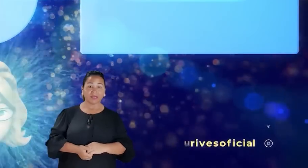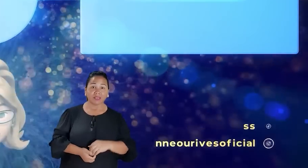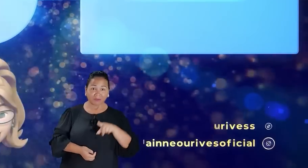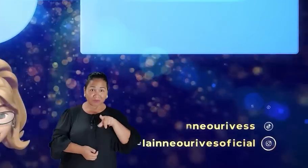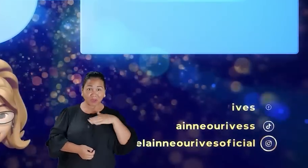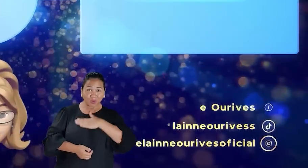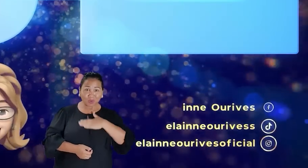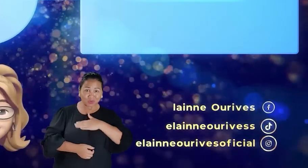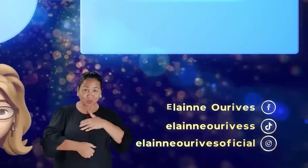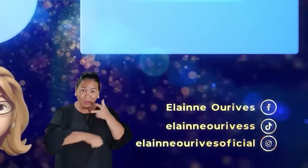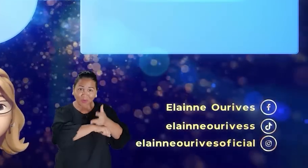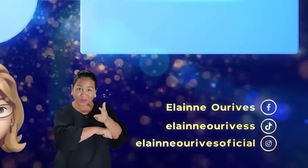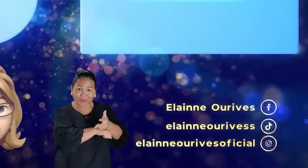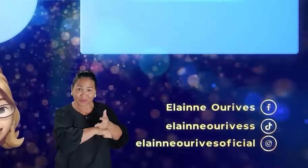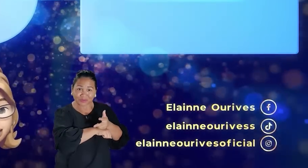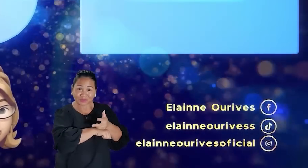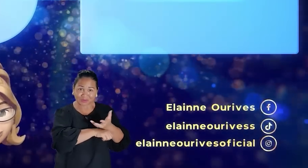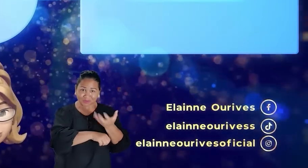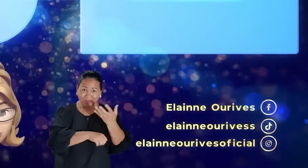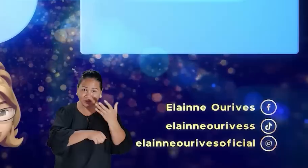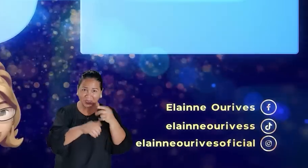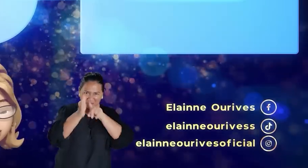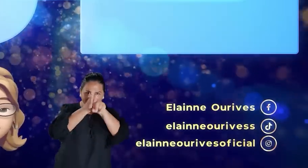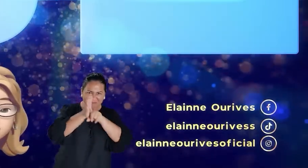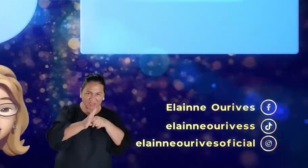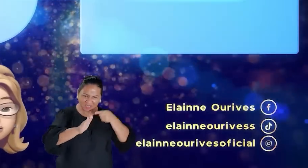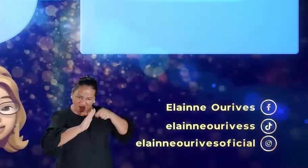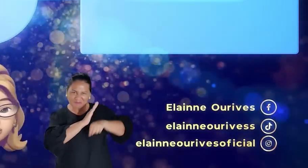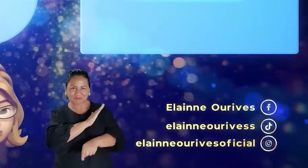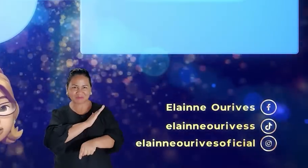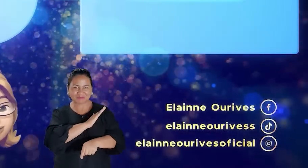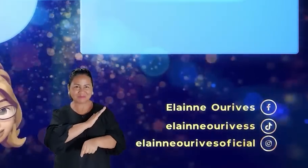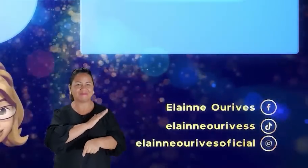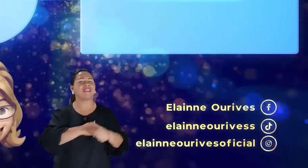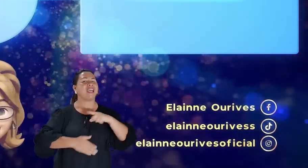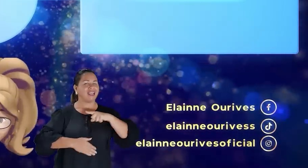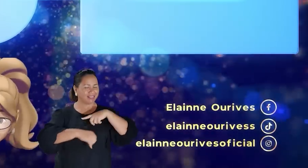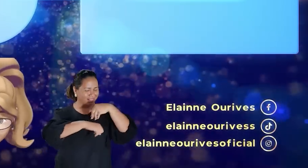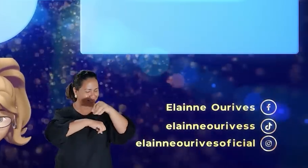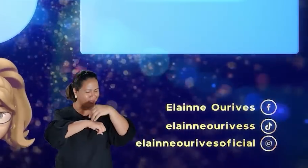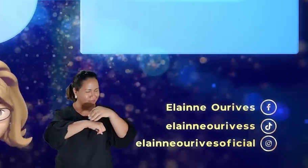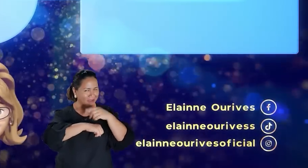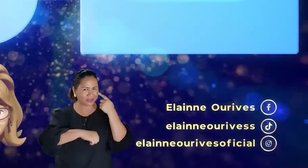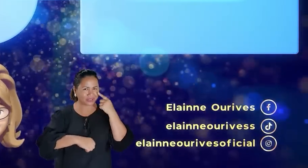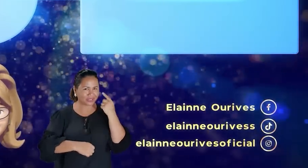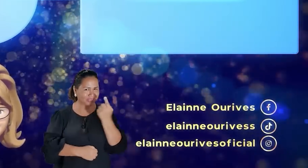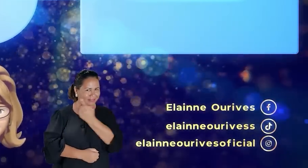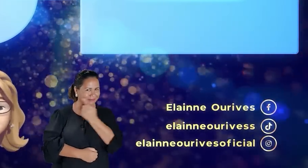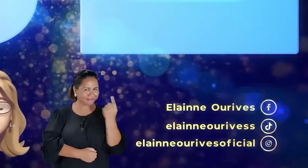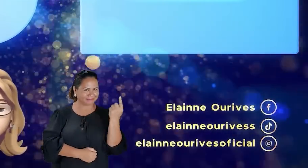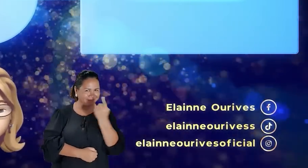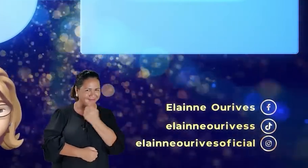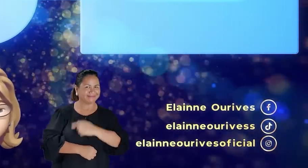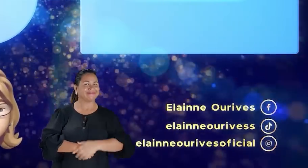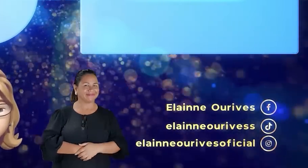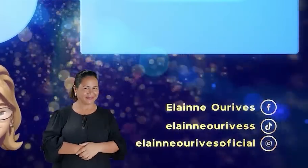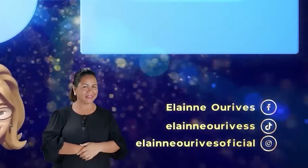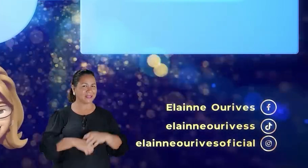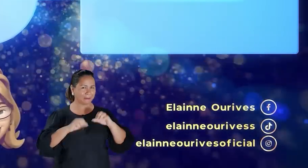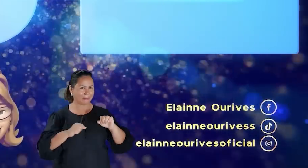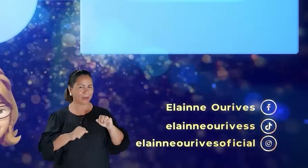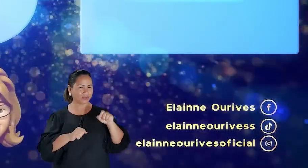Se você gostou desse vídeo e quer se aprofundar nesse assunto, eu tenho mais duas sugestões incríveis para você assistir que vão